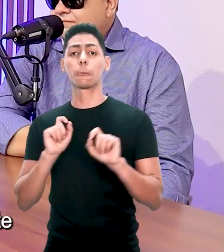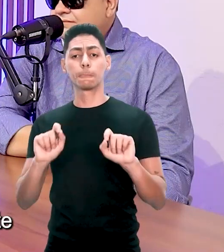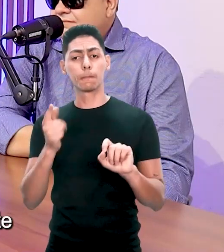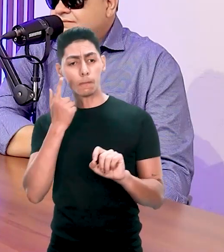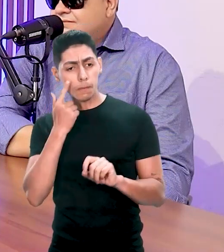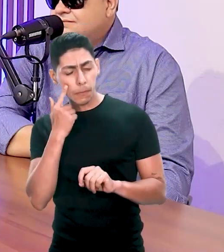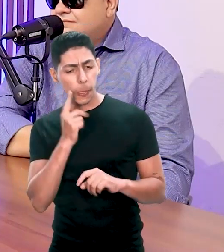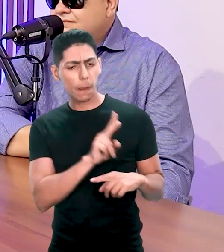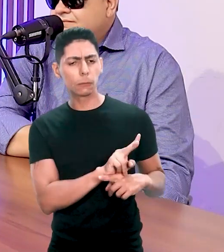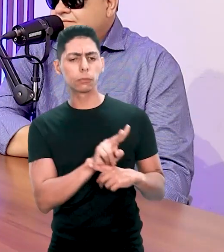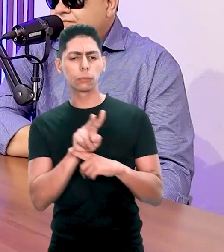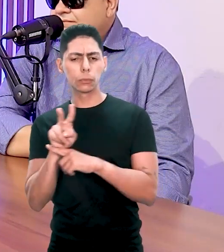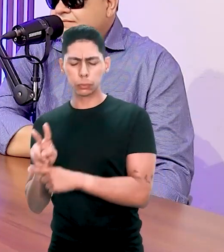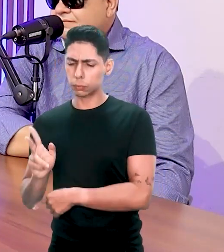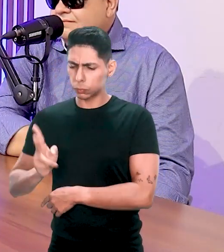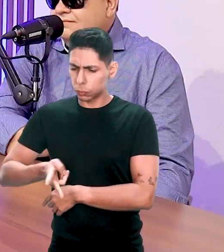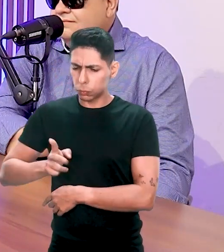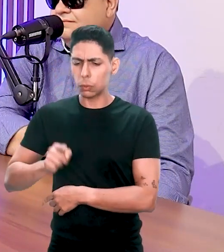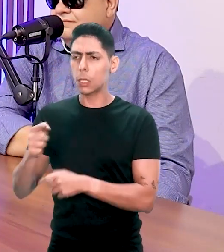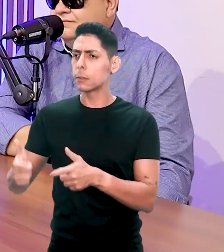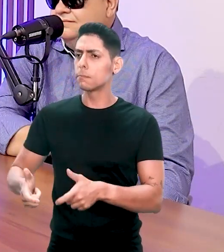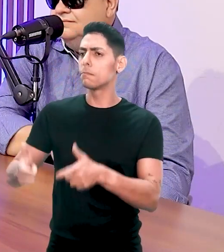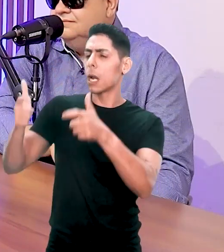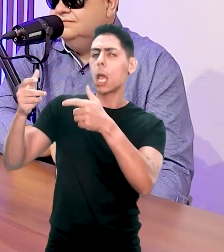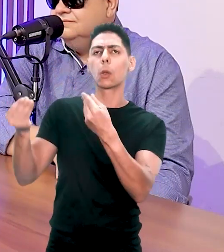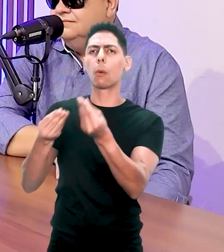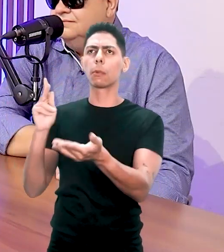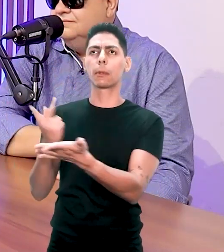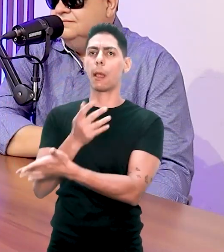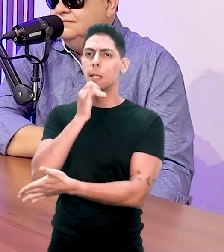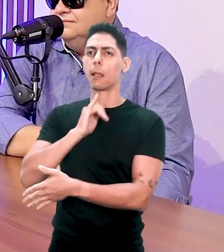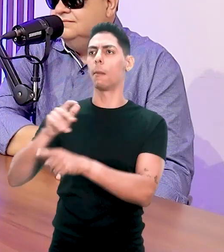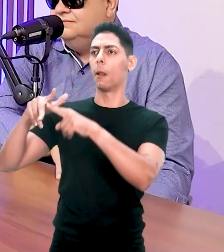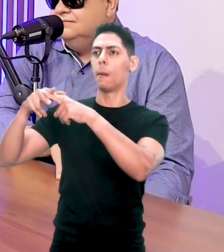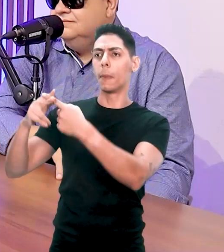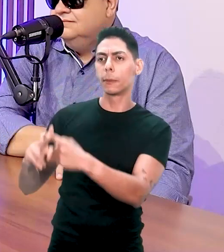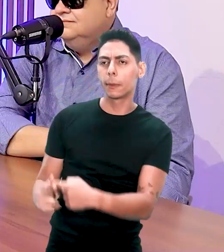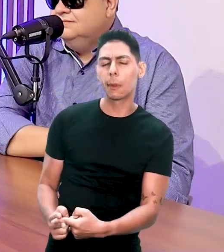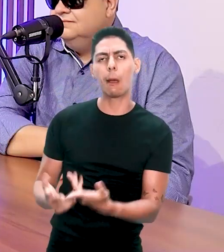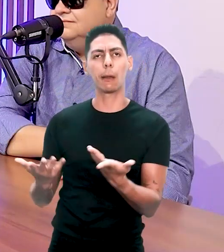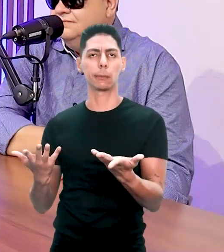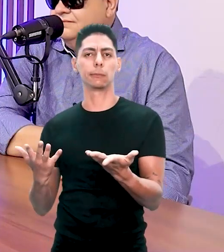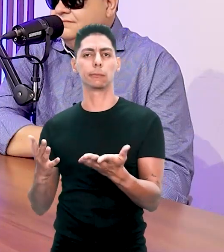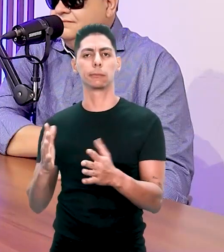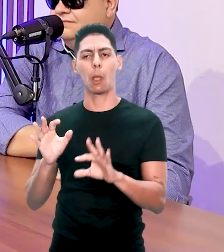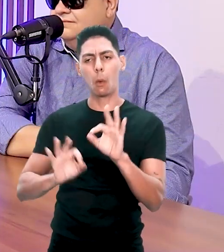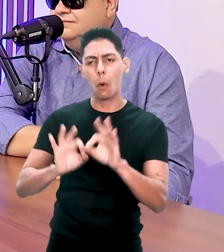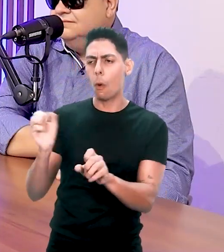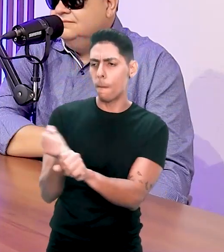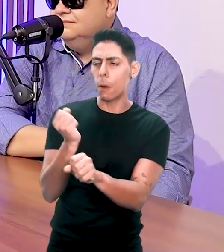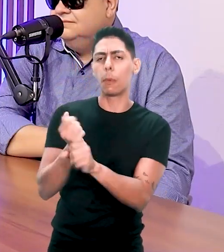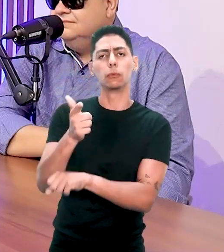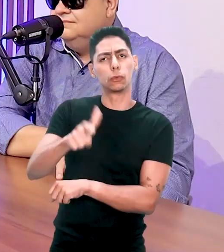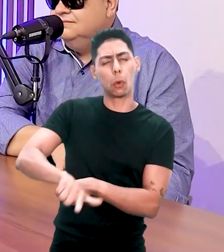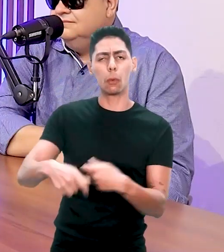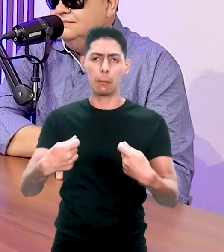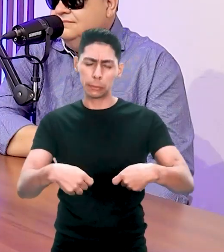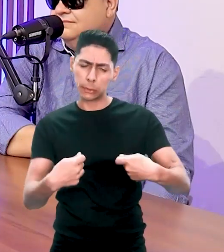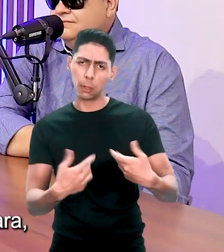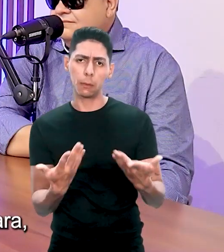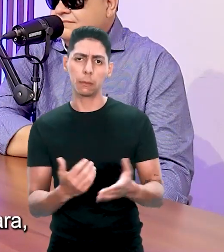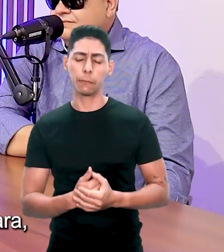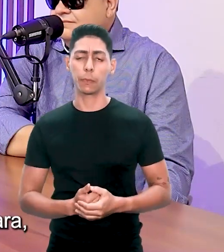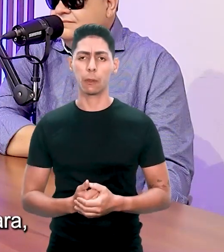acompanhamento permanente de todos esses prédios, de manutenção, de conservação, reformas, porque toda hora,